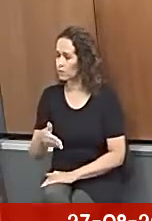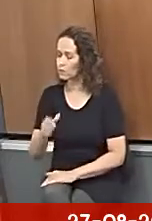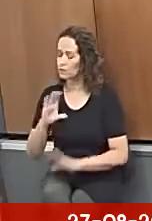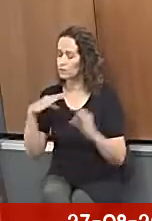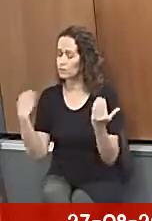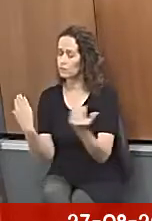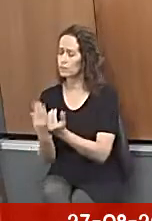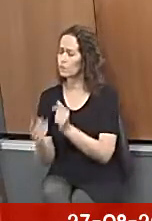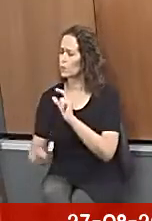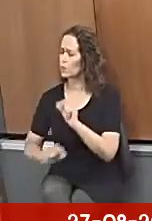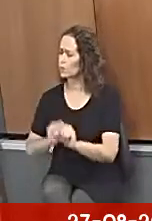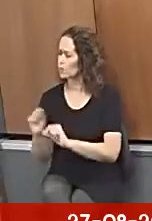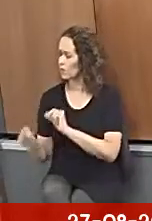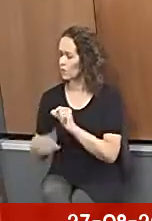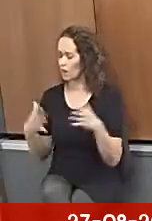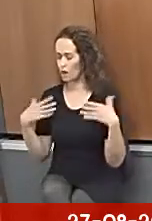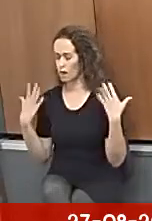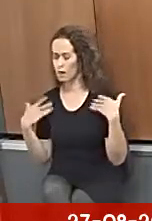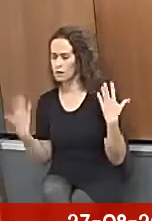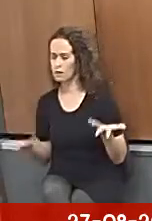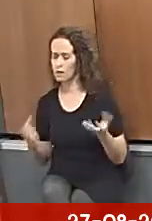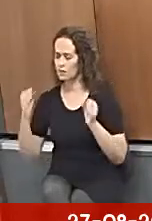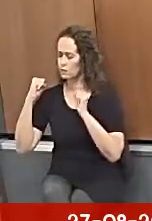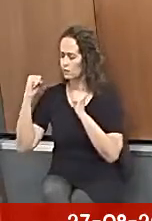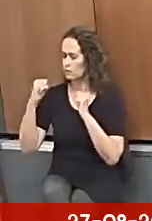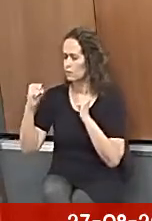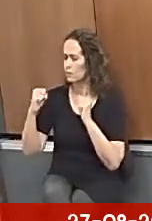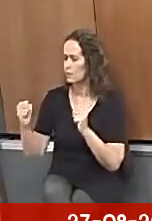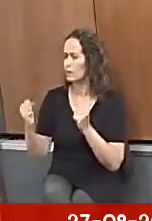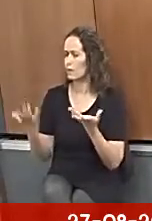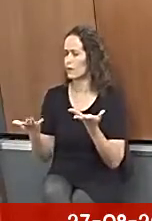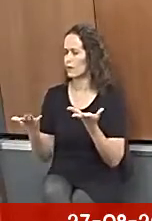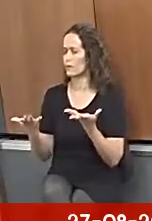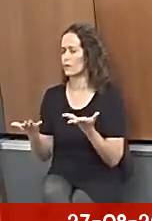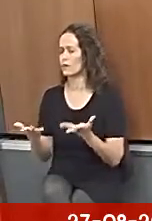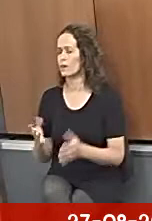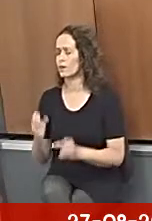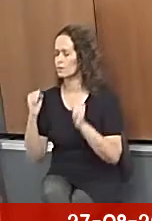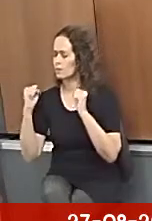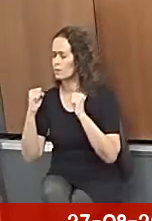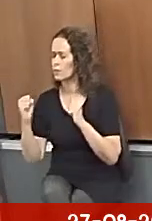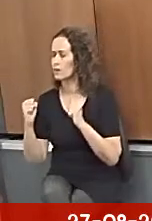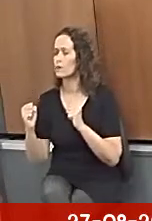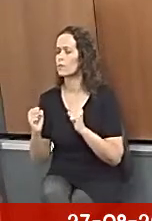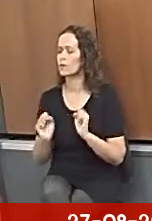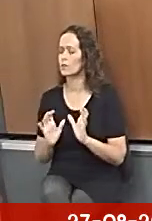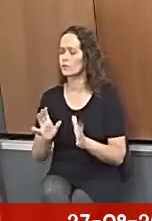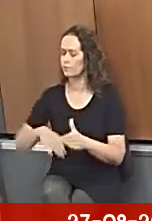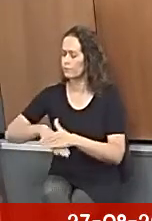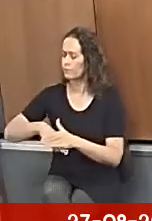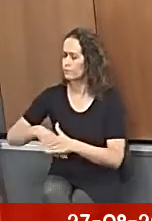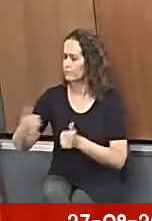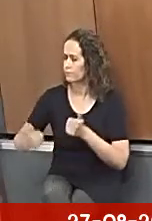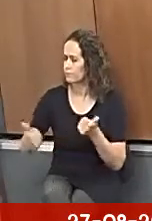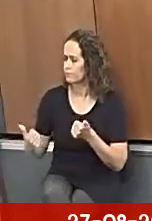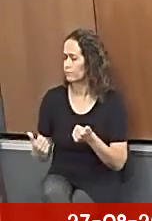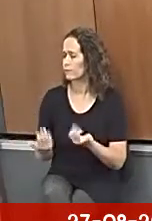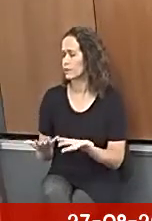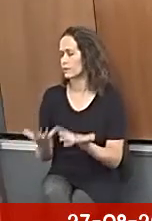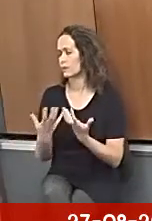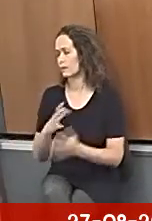alegria vai lá torcer pelo time do coração dele quer ir pra casa feliz e satisfeita não pode ter esse tipo de contrariedades